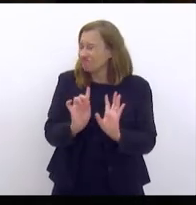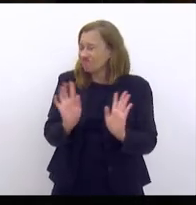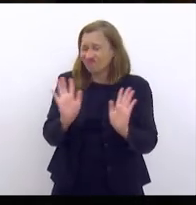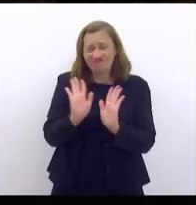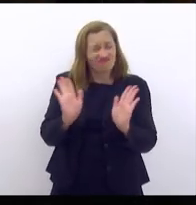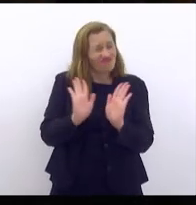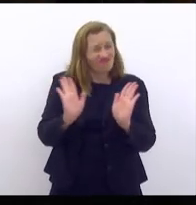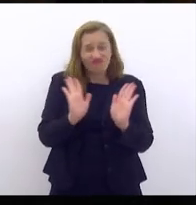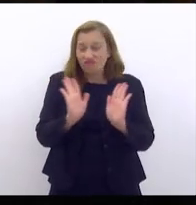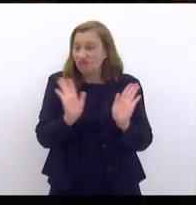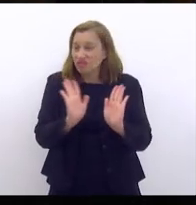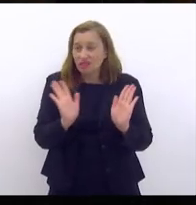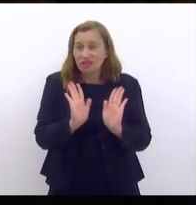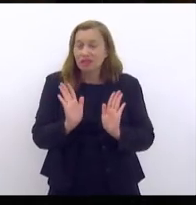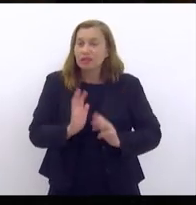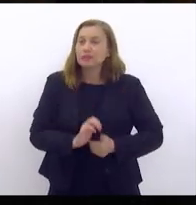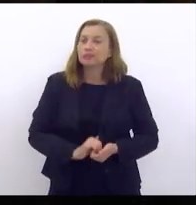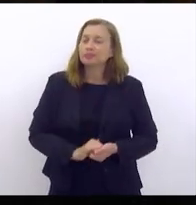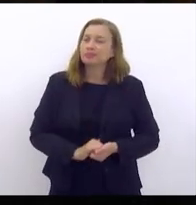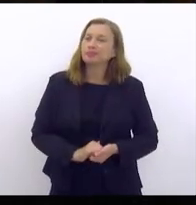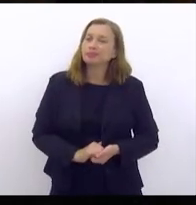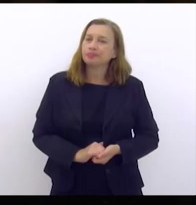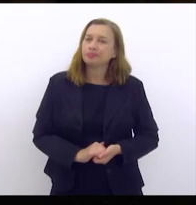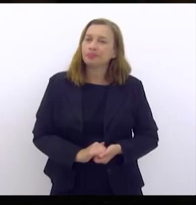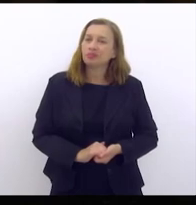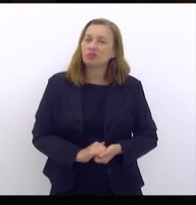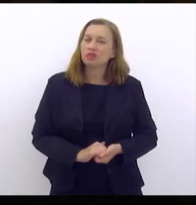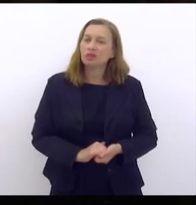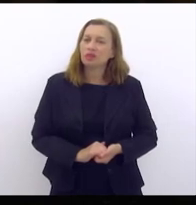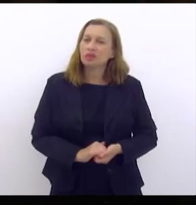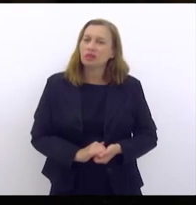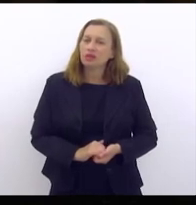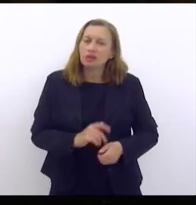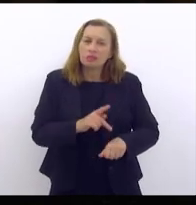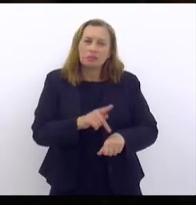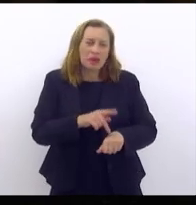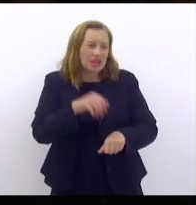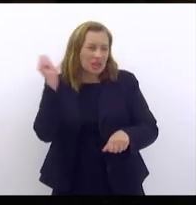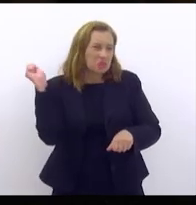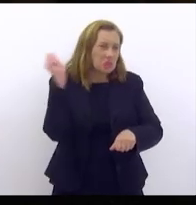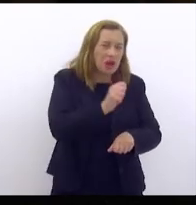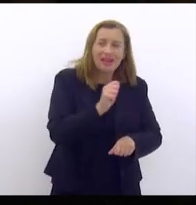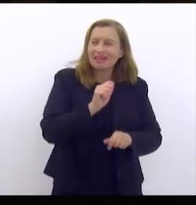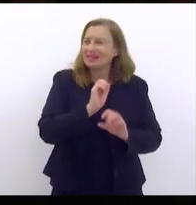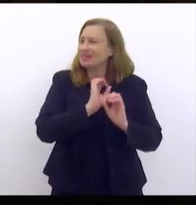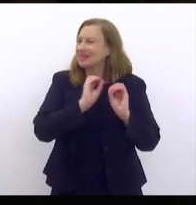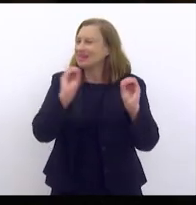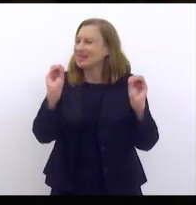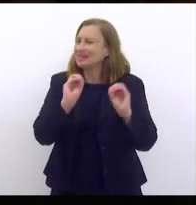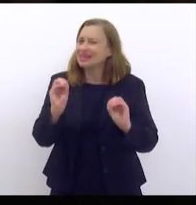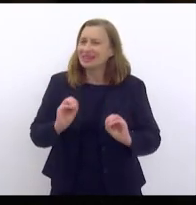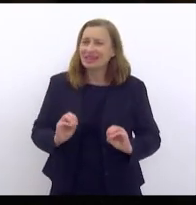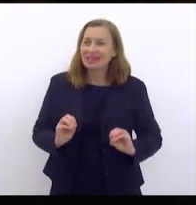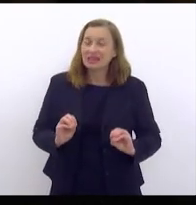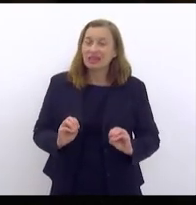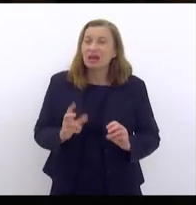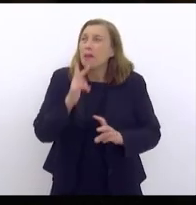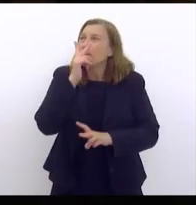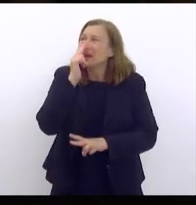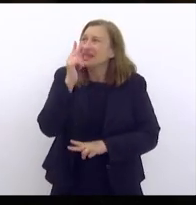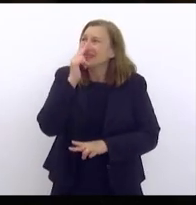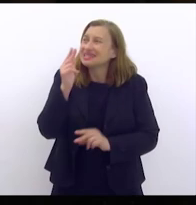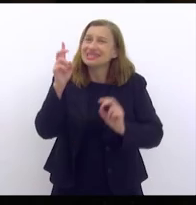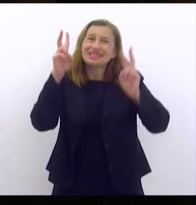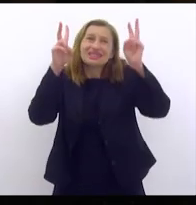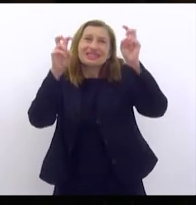contusões, pancadaria, depredações e tudo mais. Então, parece que esse